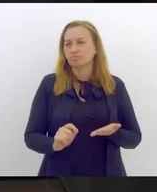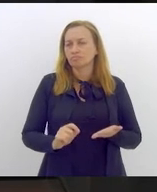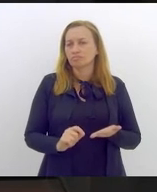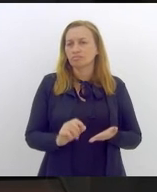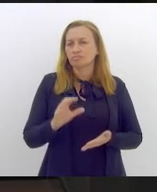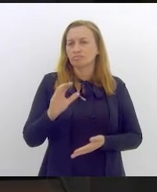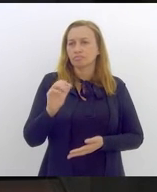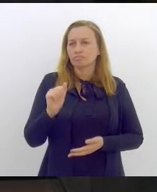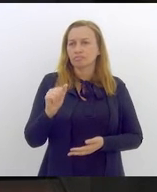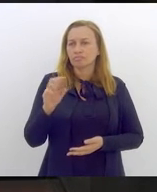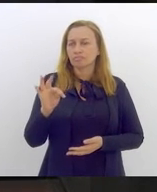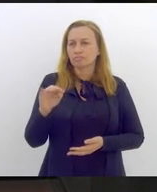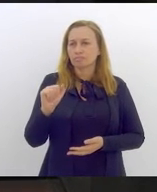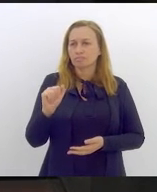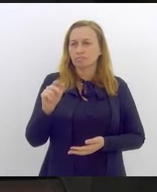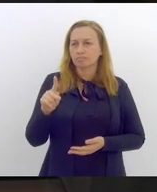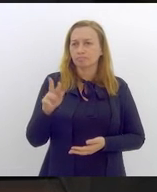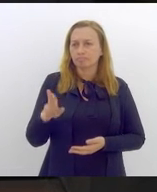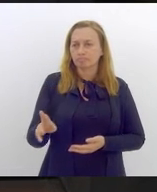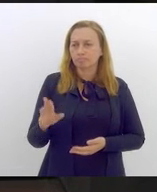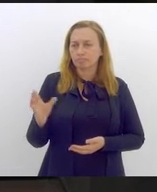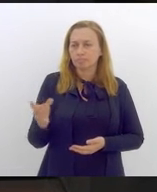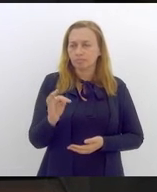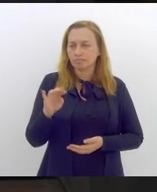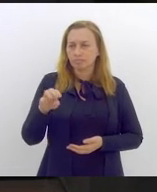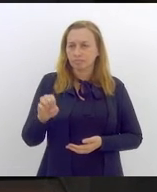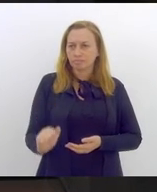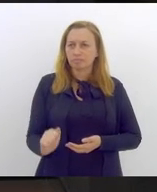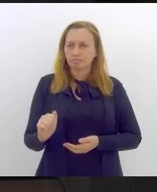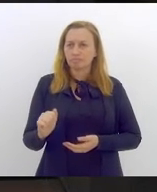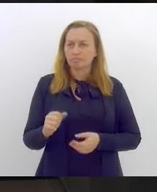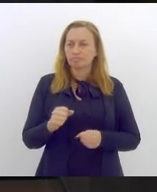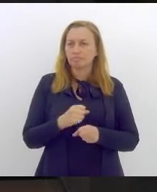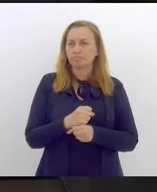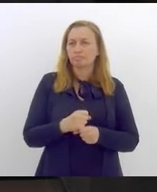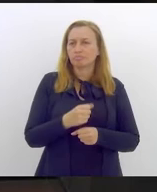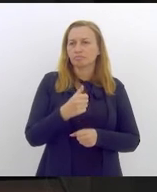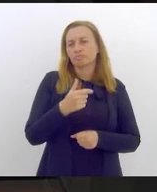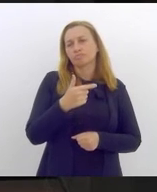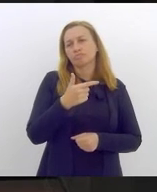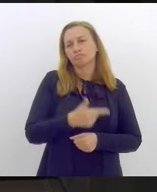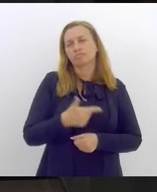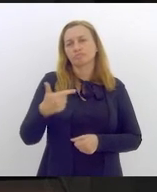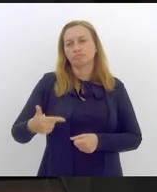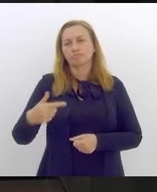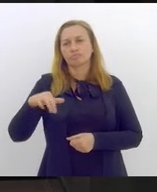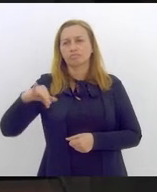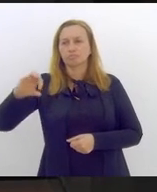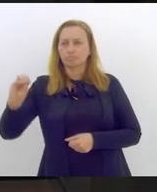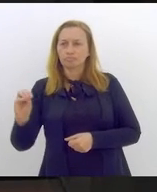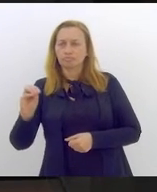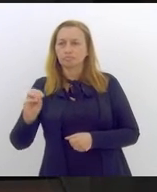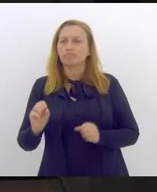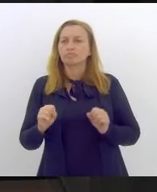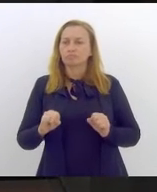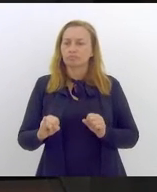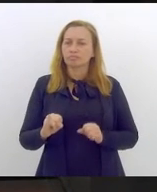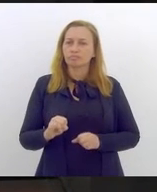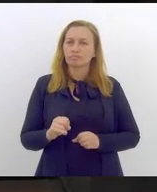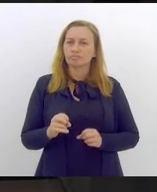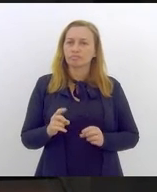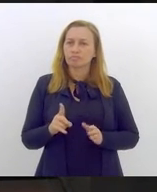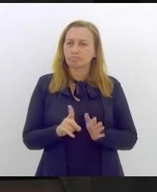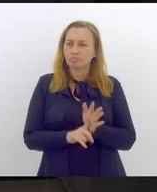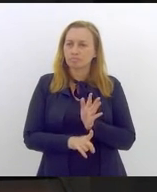atapu e sépia que ocorreu em Maio de 22 Ora se a gente subtrair